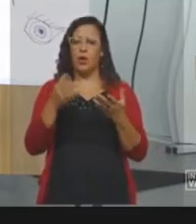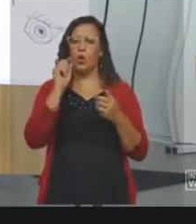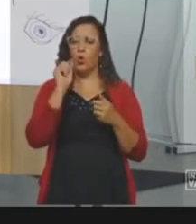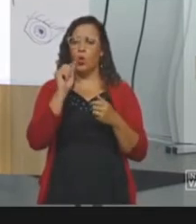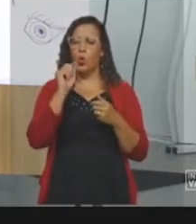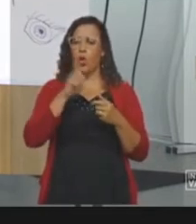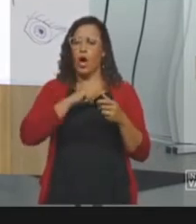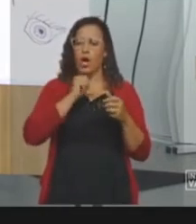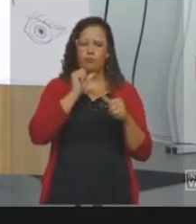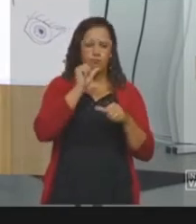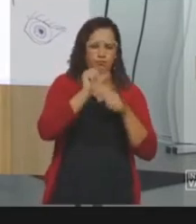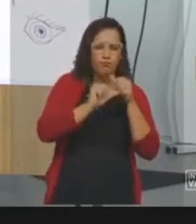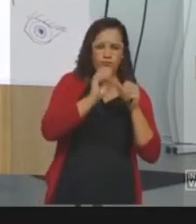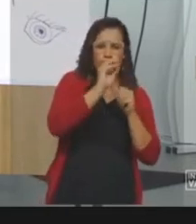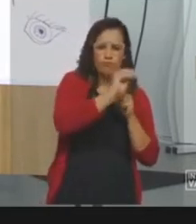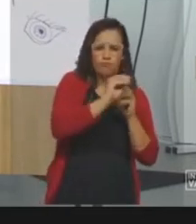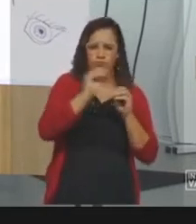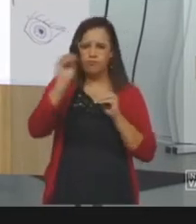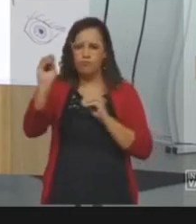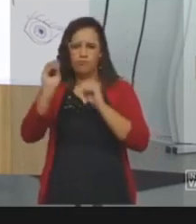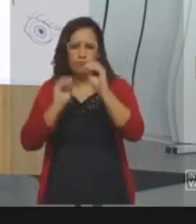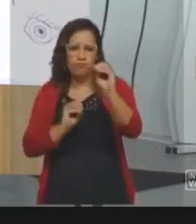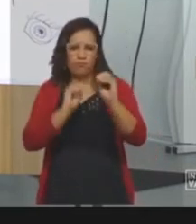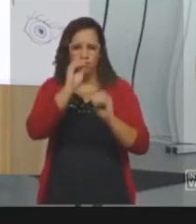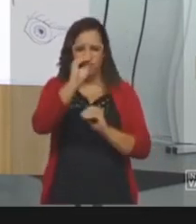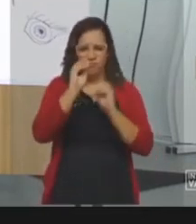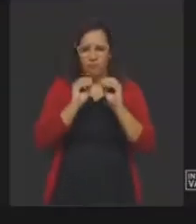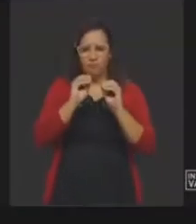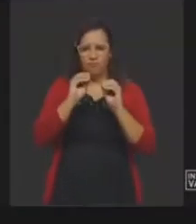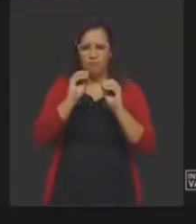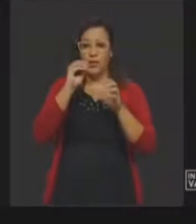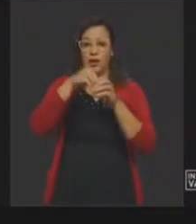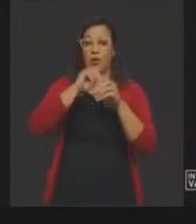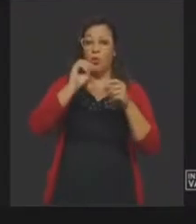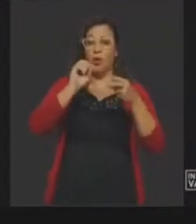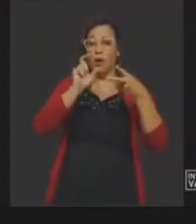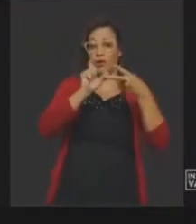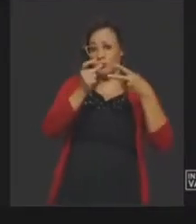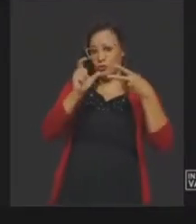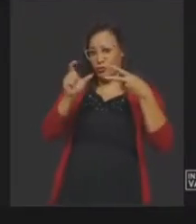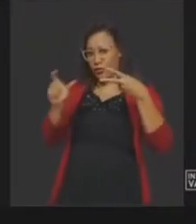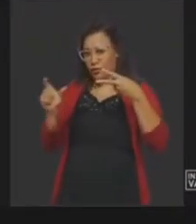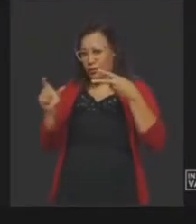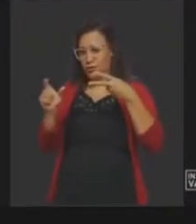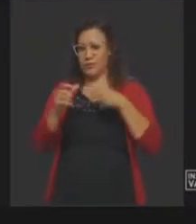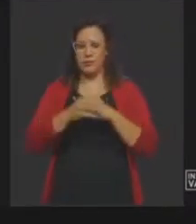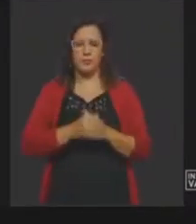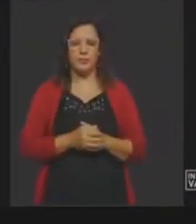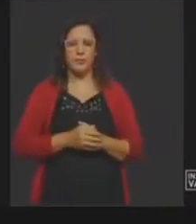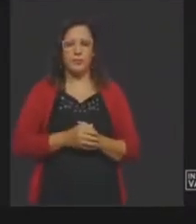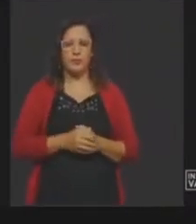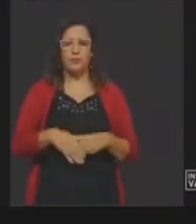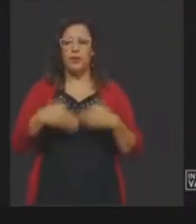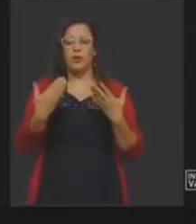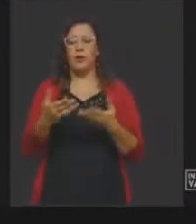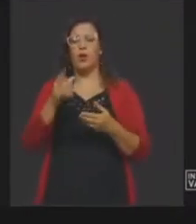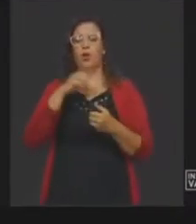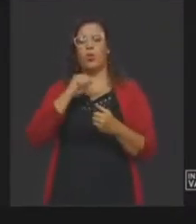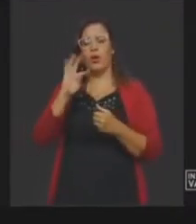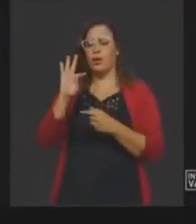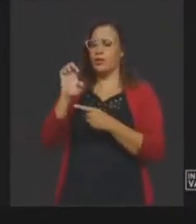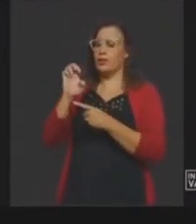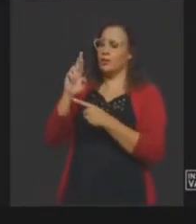manusear, manipular os genes. Então a terapia gênica, ela é chamada também de